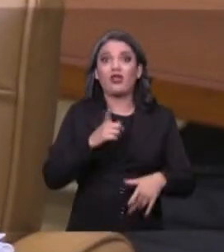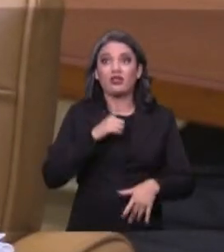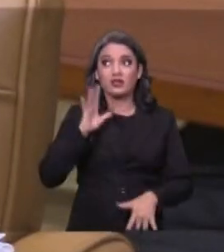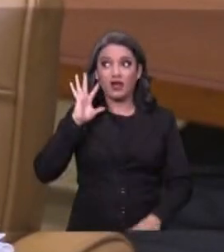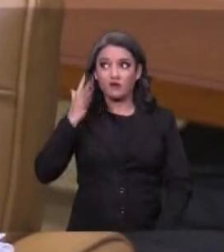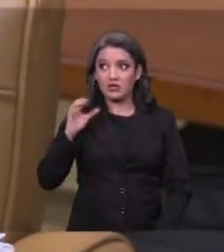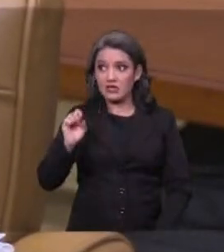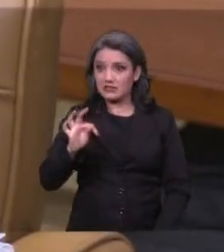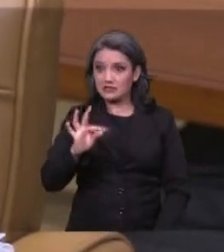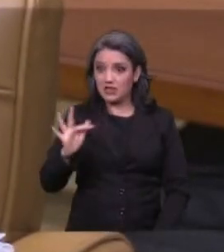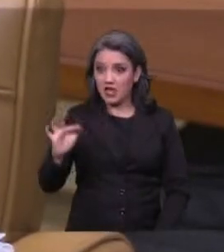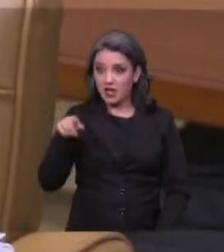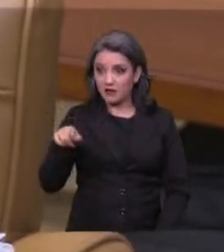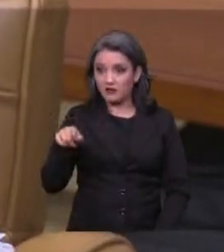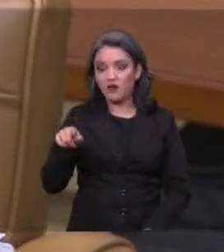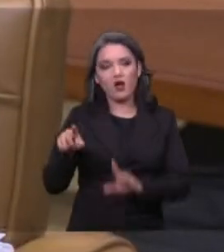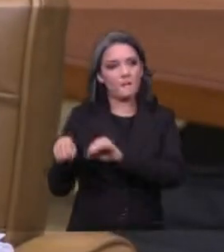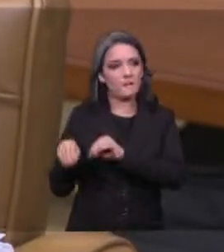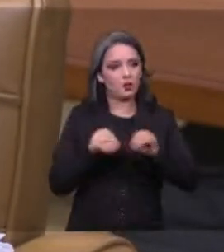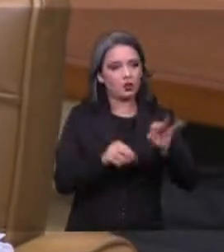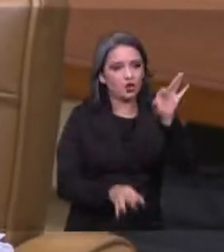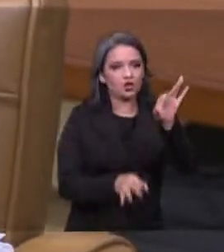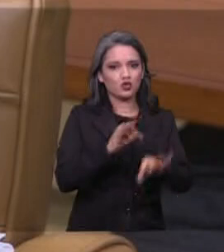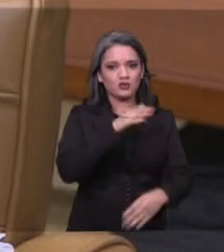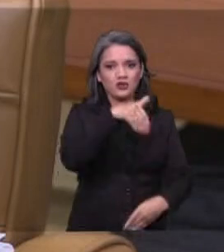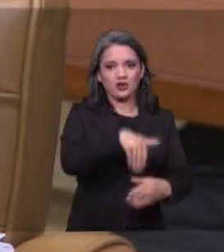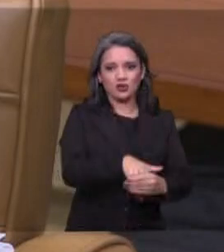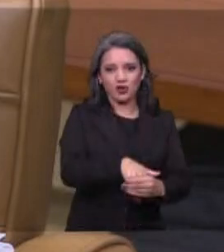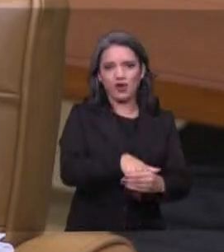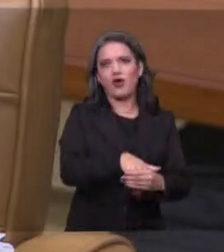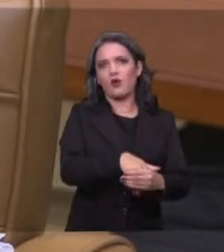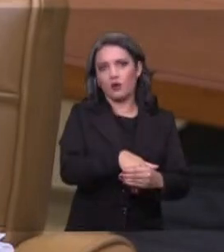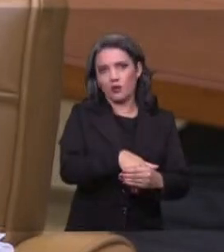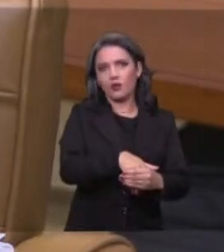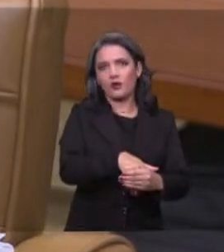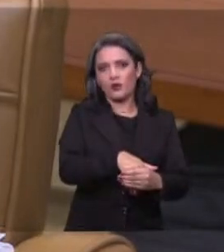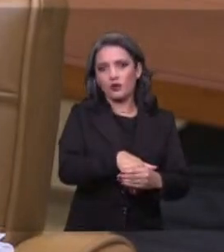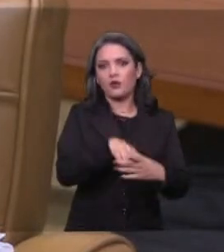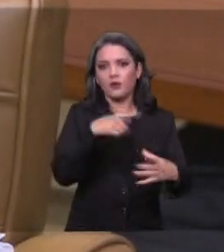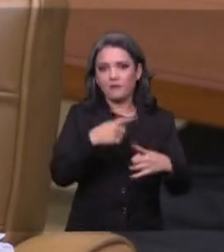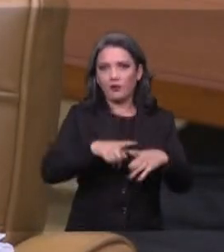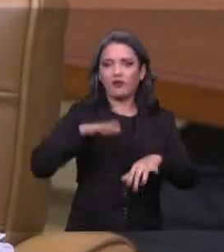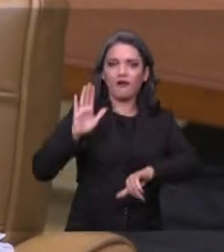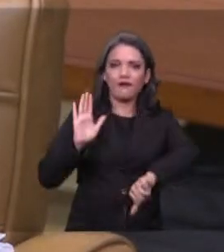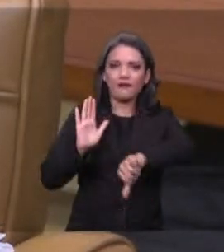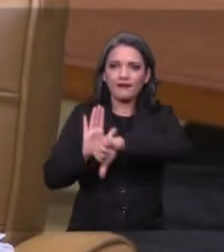Tribunal Federal, foram para a Justiça Eleitoral, crimes conexos com os eleitorais,